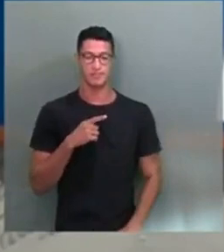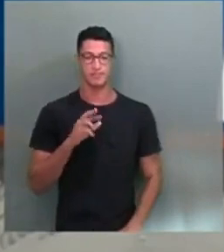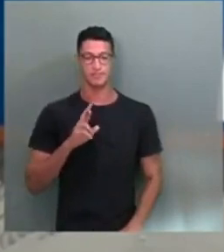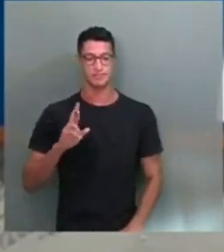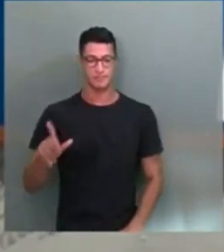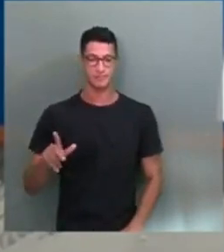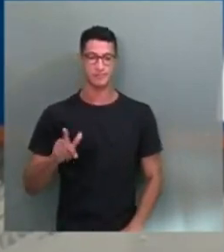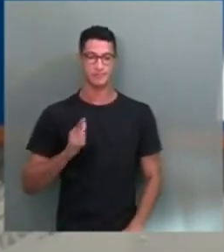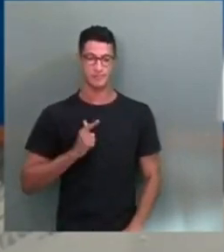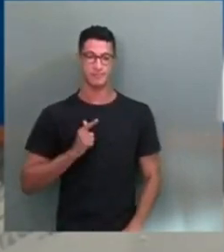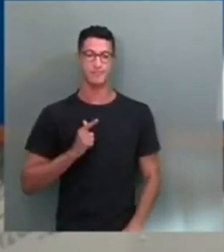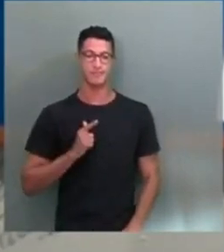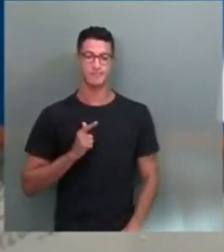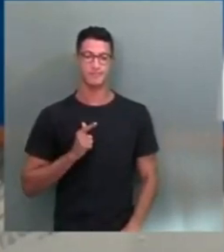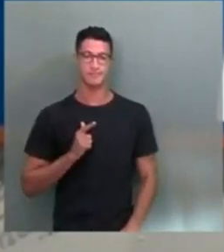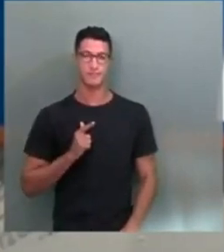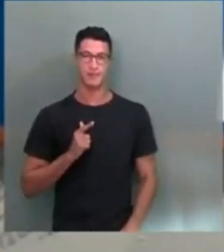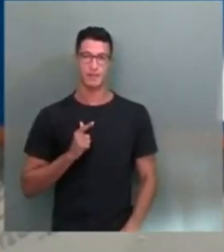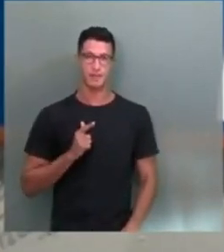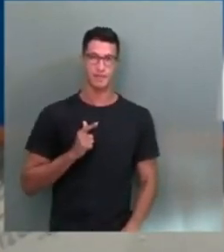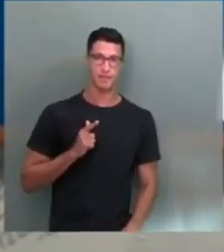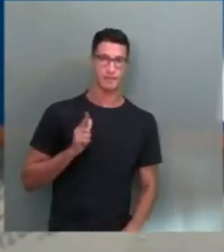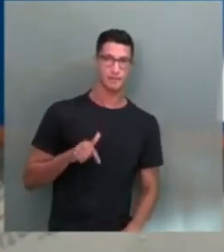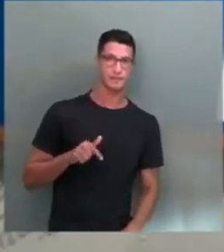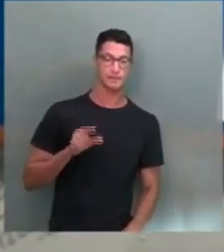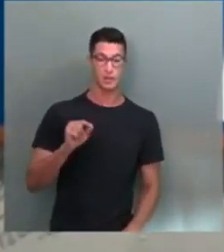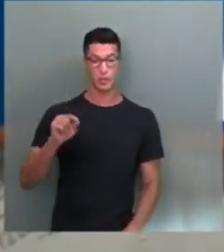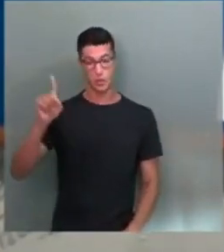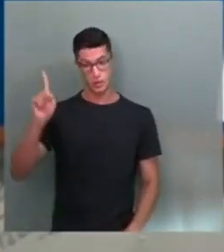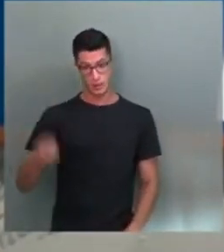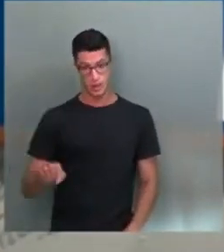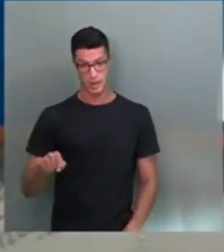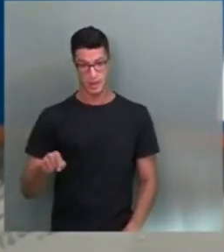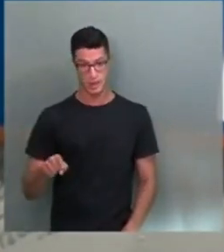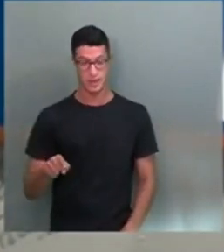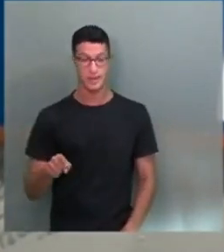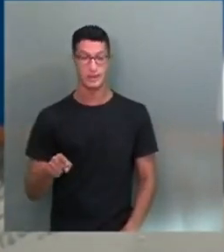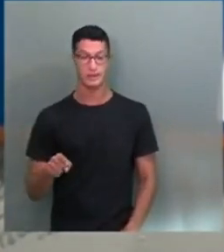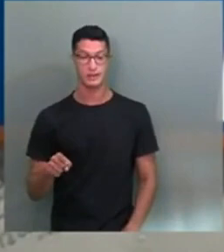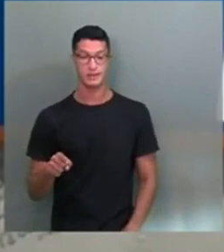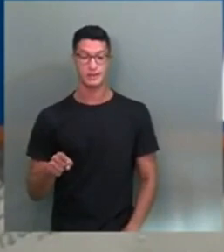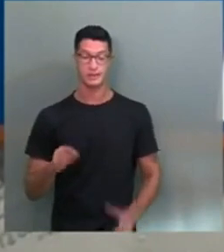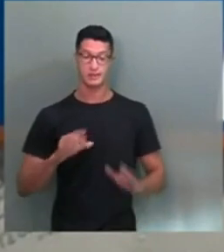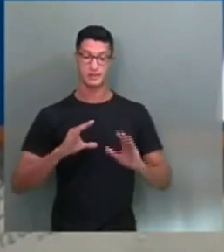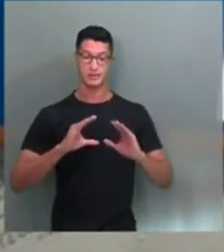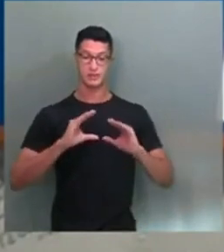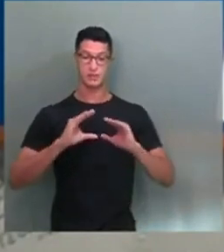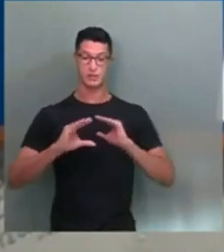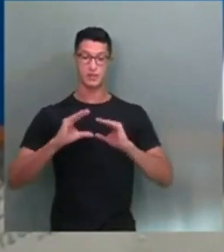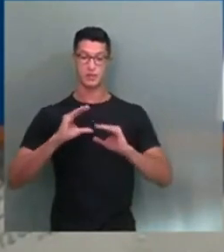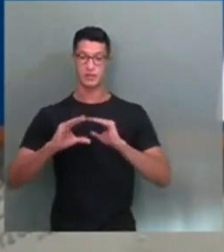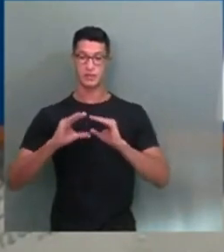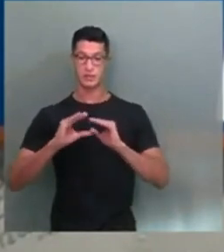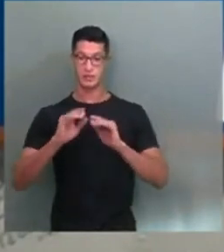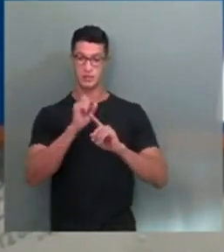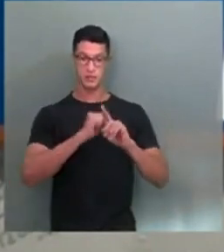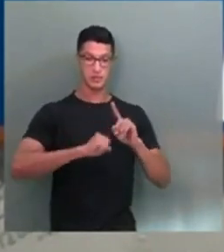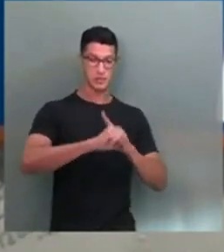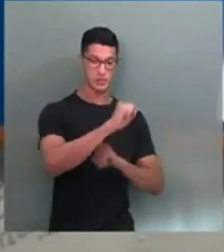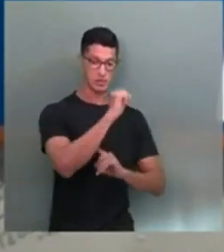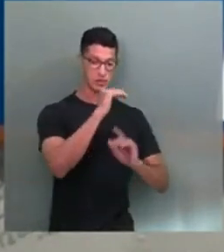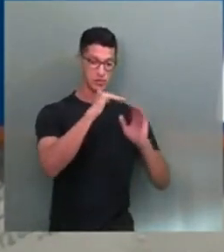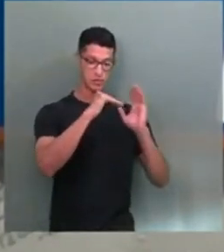diferença muito grande entre o que era a comunicação social do